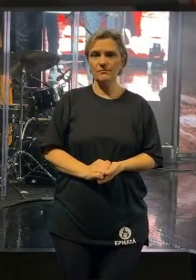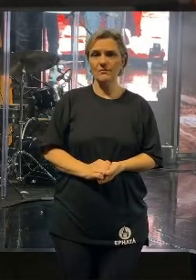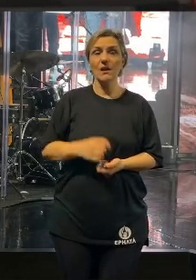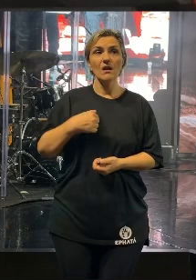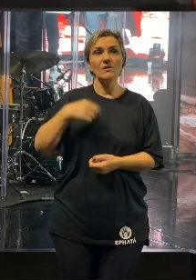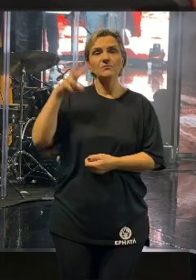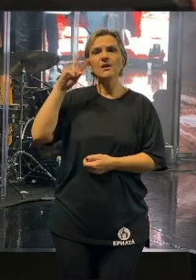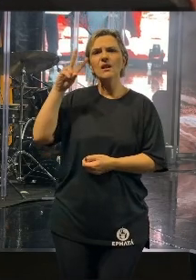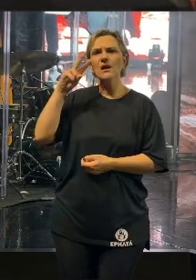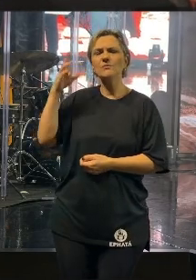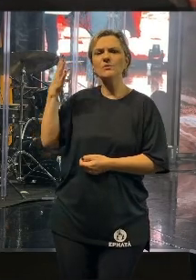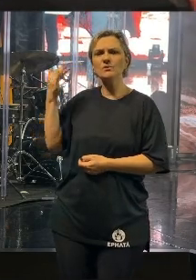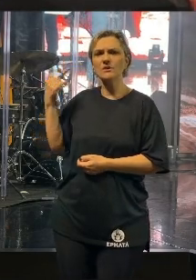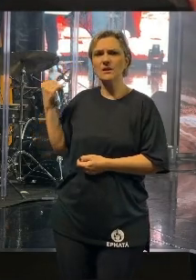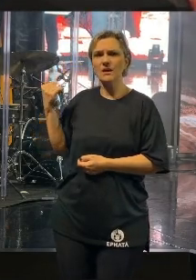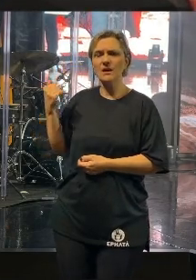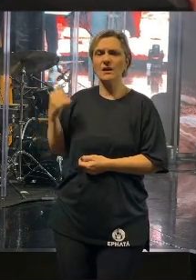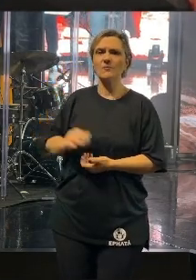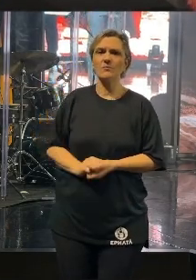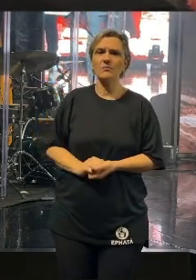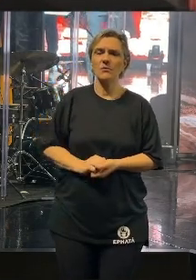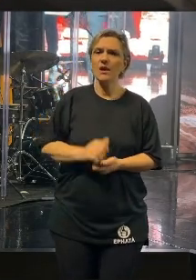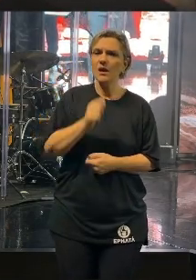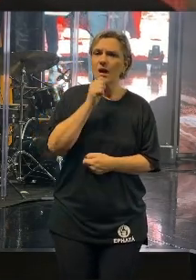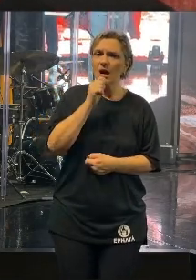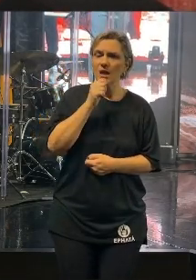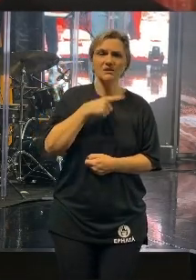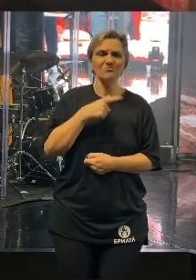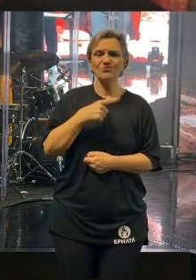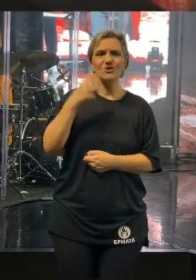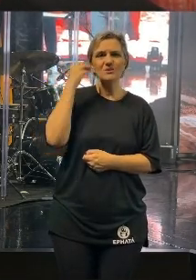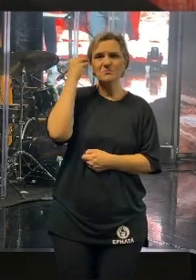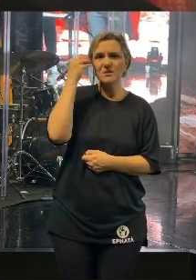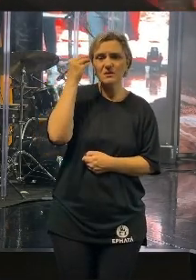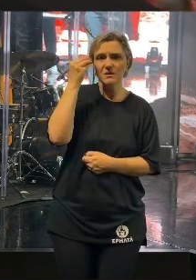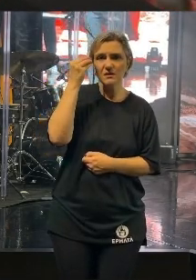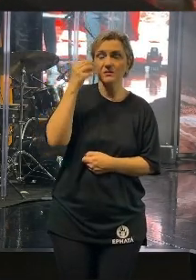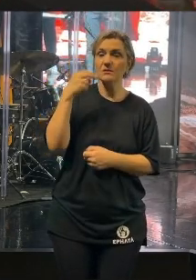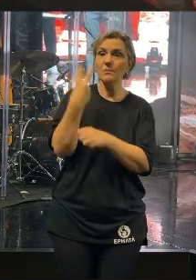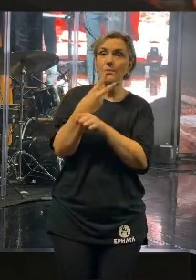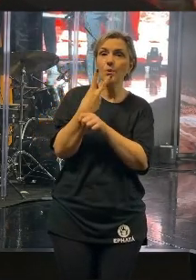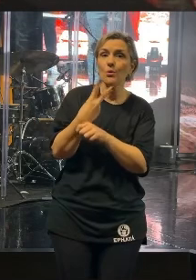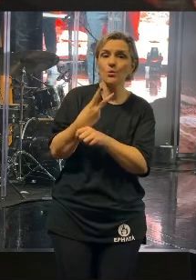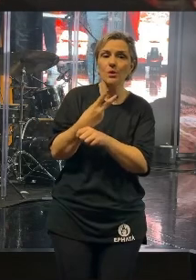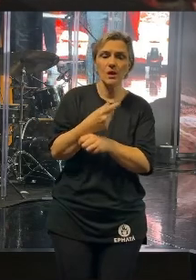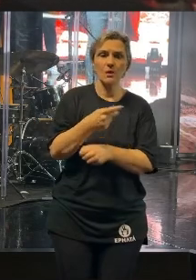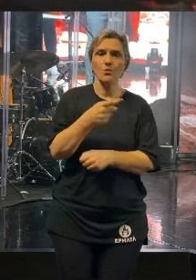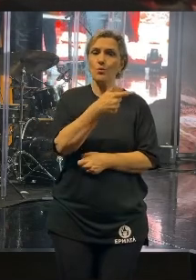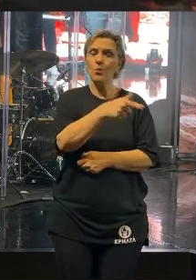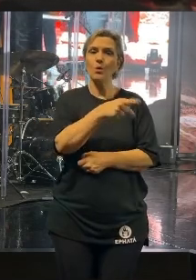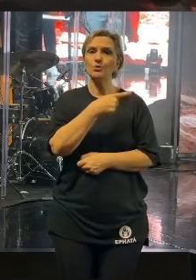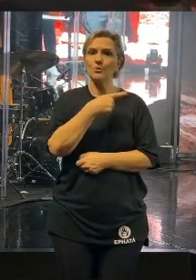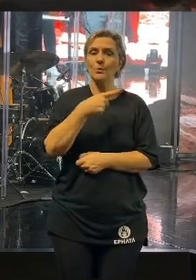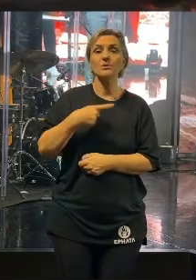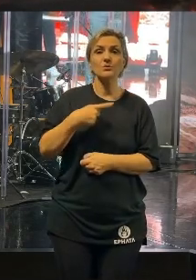Eu me lembro que na época, ainda muito inexperiente, eu procurei um pastor